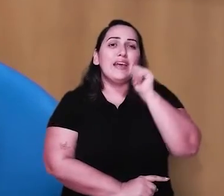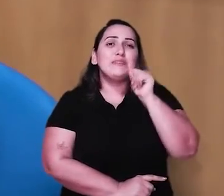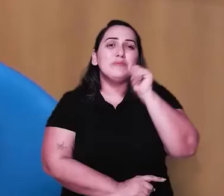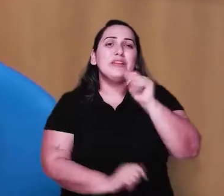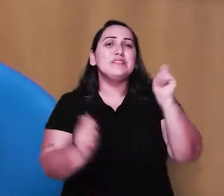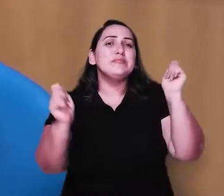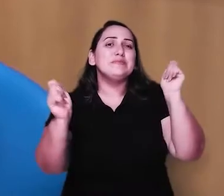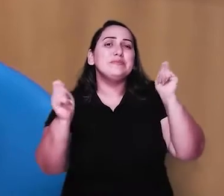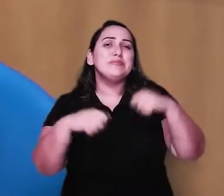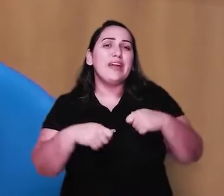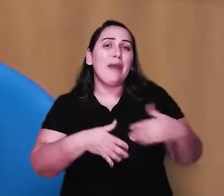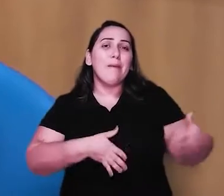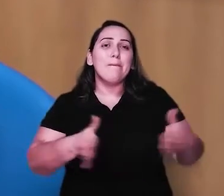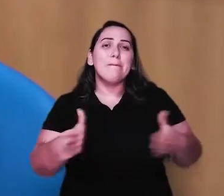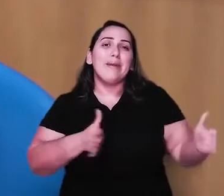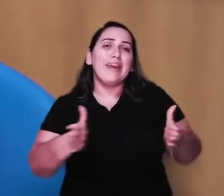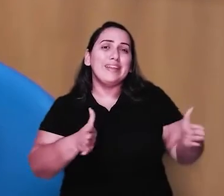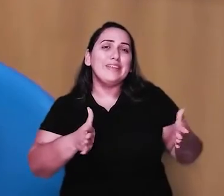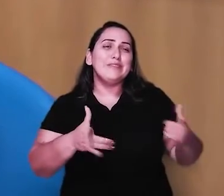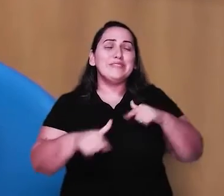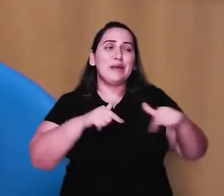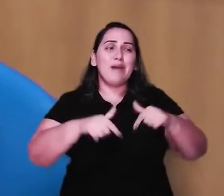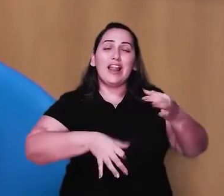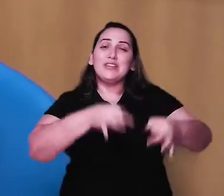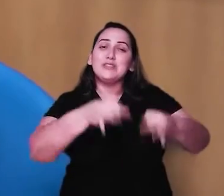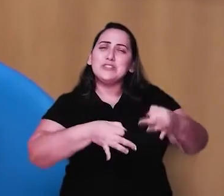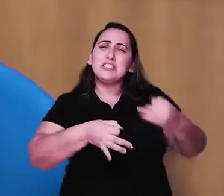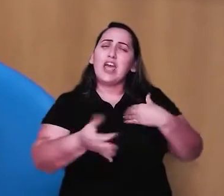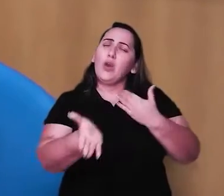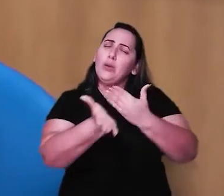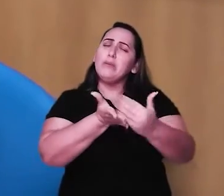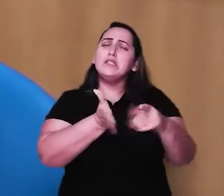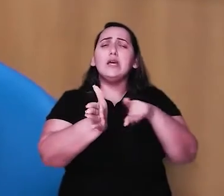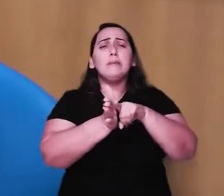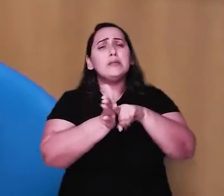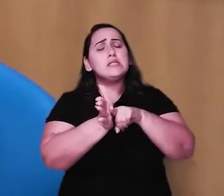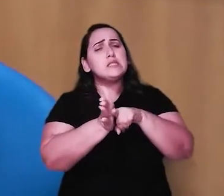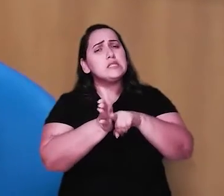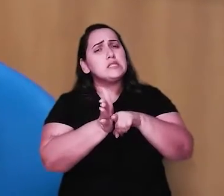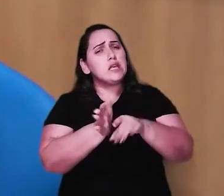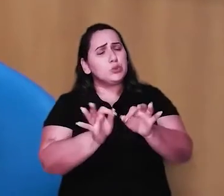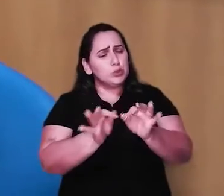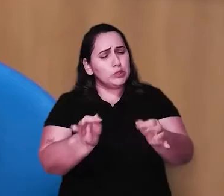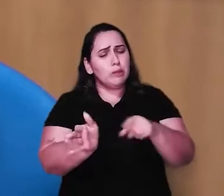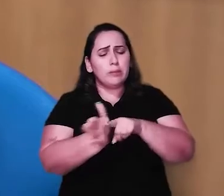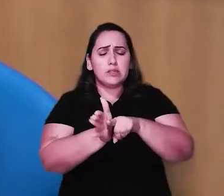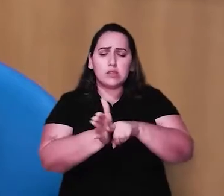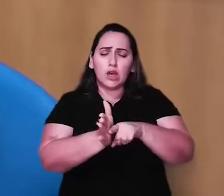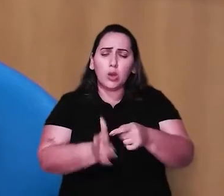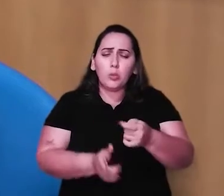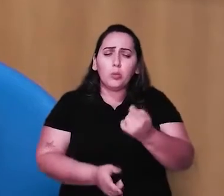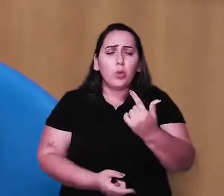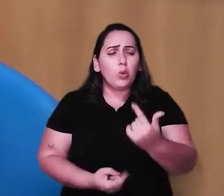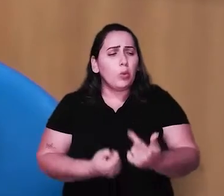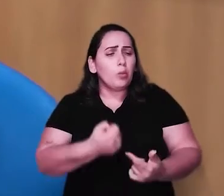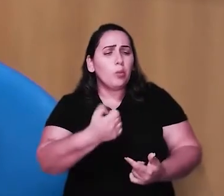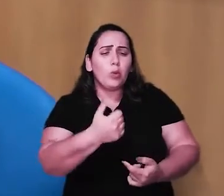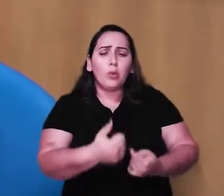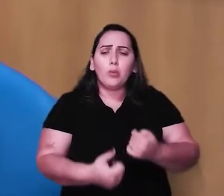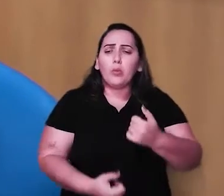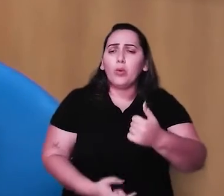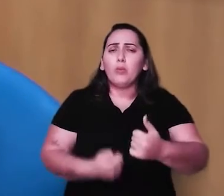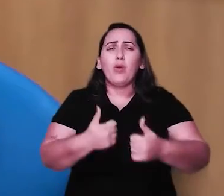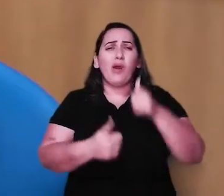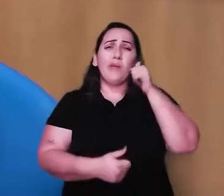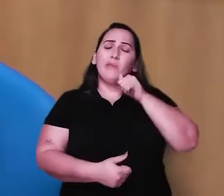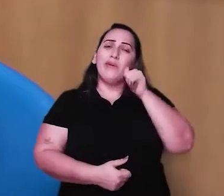e quem eram essas mulheres, em que período elas estiveram aqui. E eu comecei a pesquisar e vi, então, que pouquíssimas mulheres já haviam passado